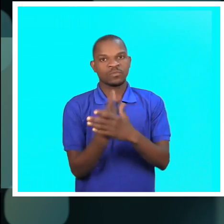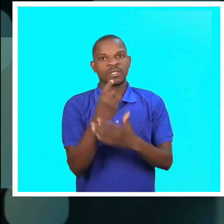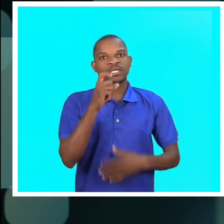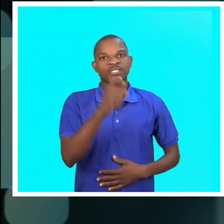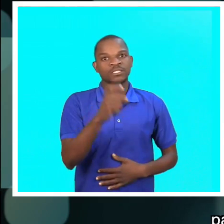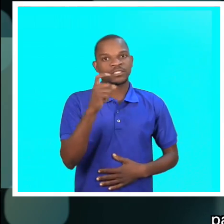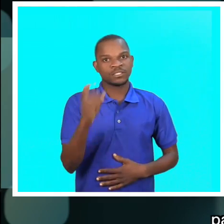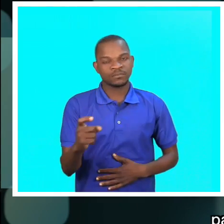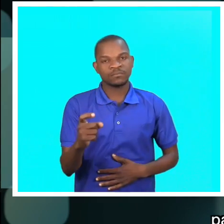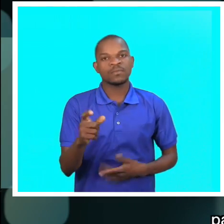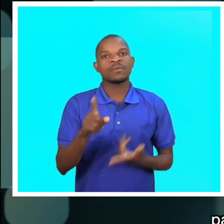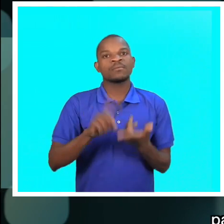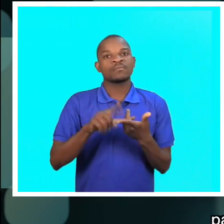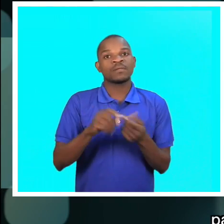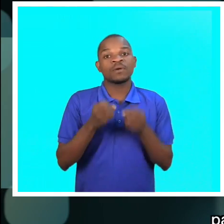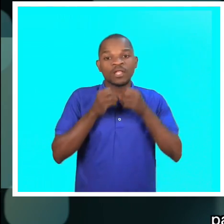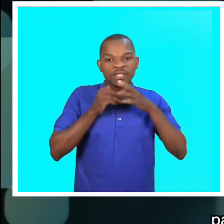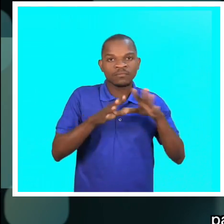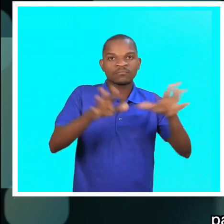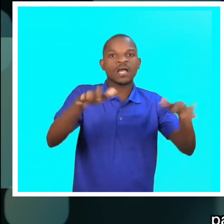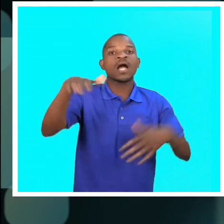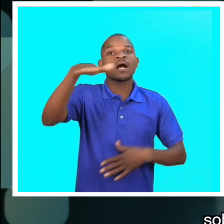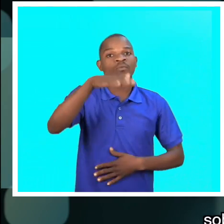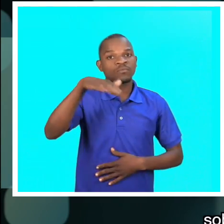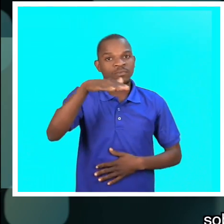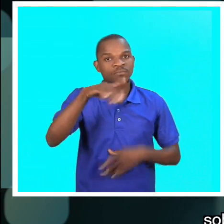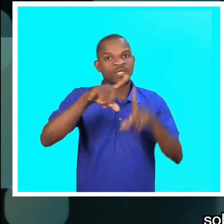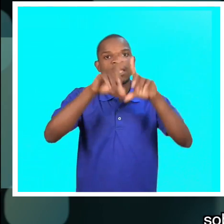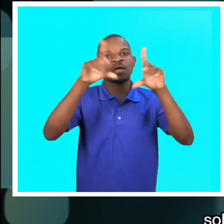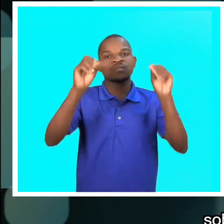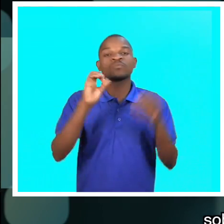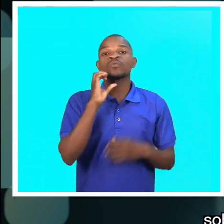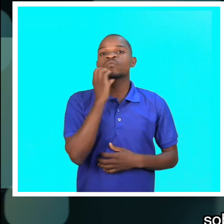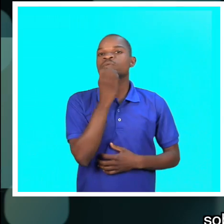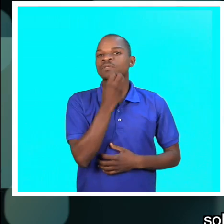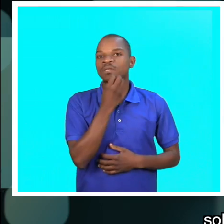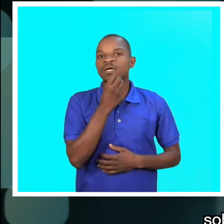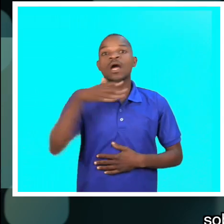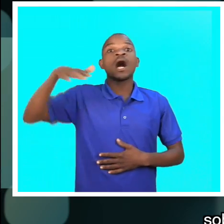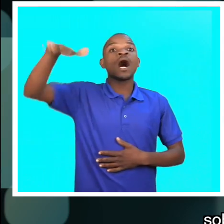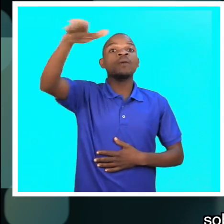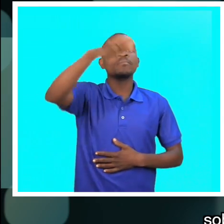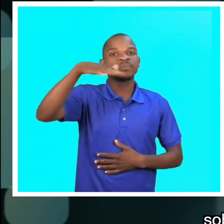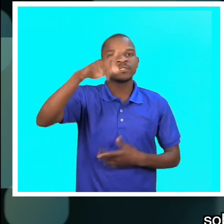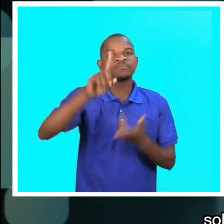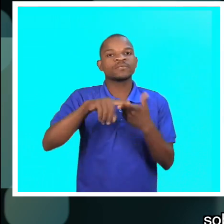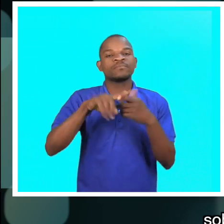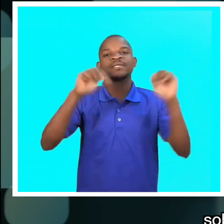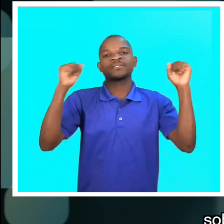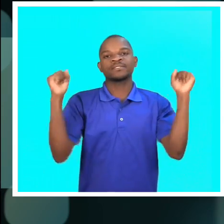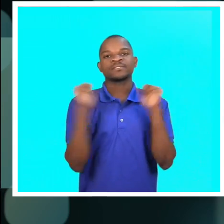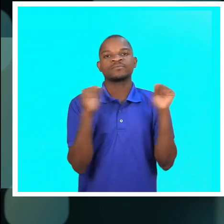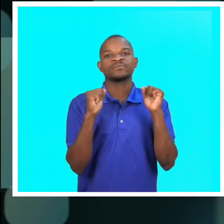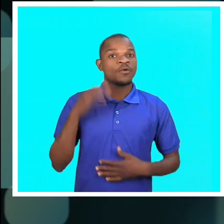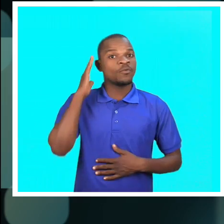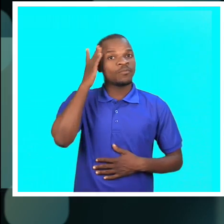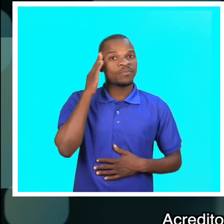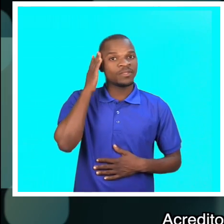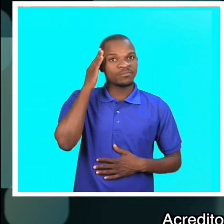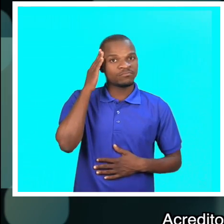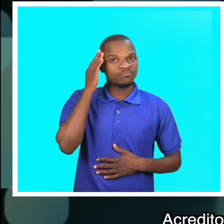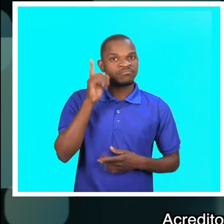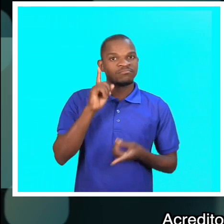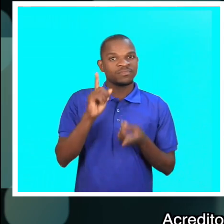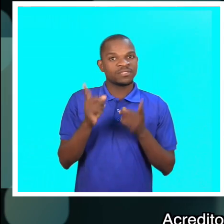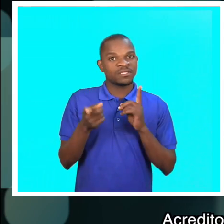em Gaza para sensibilizar a comunidade sobre os cuidados ambientais e de saúde.